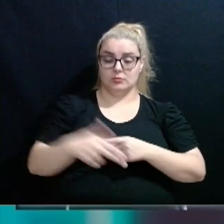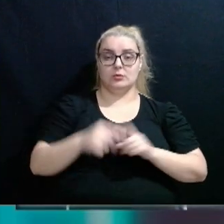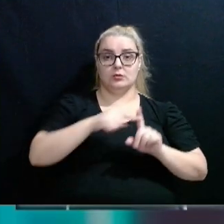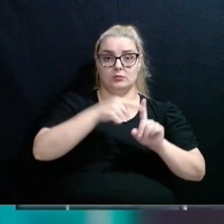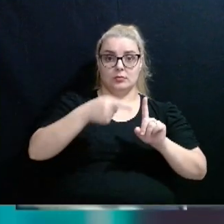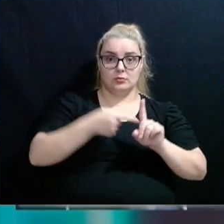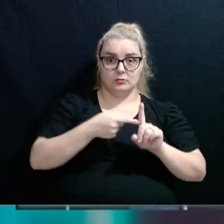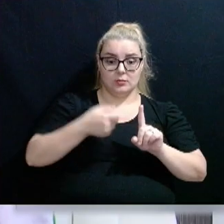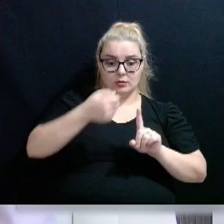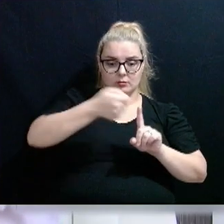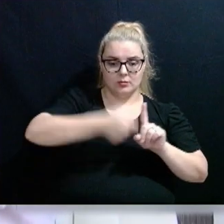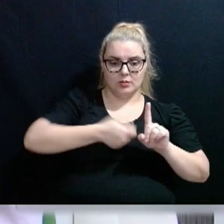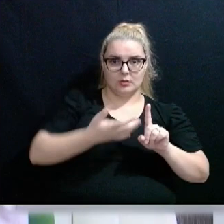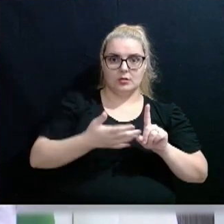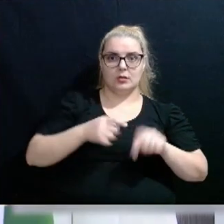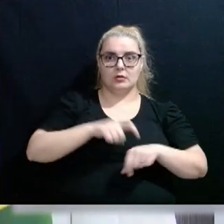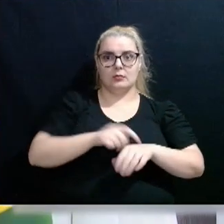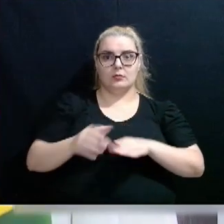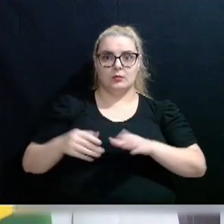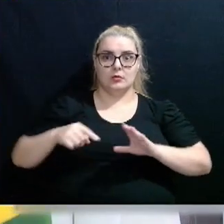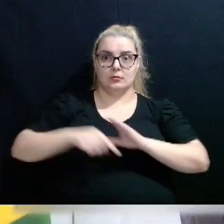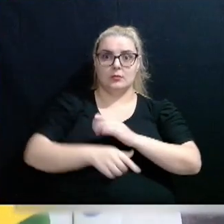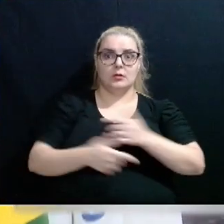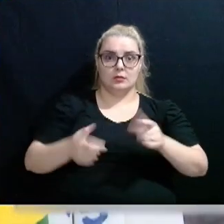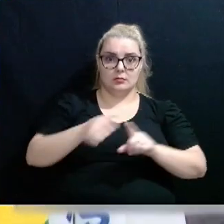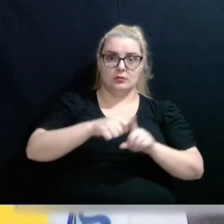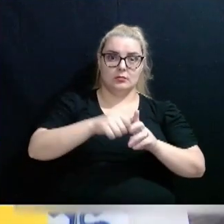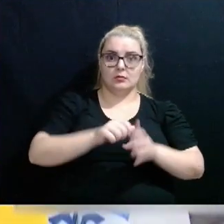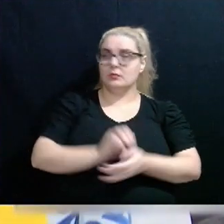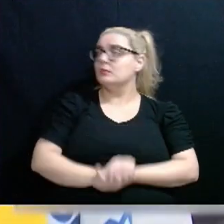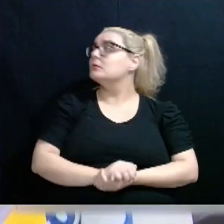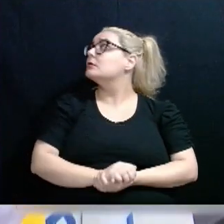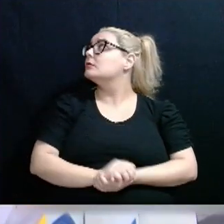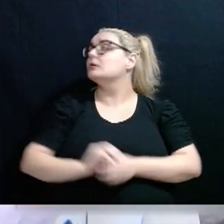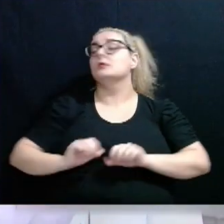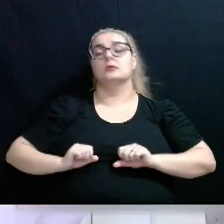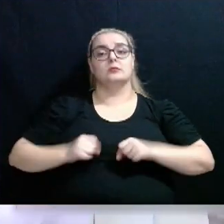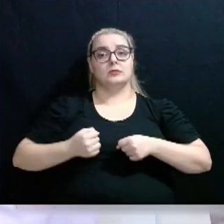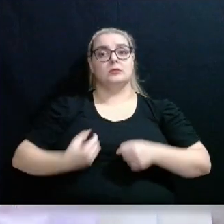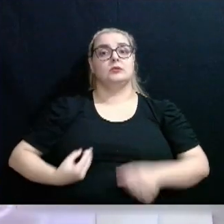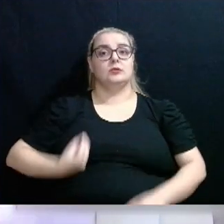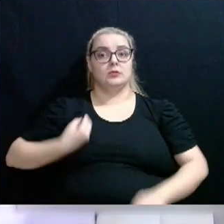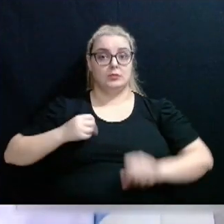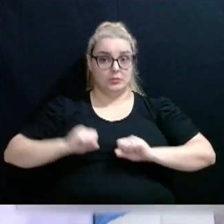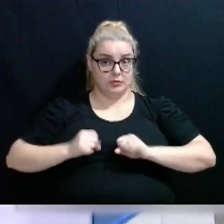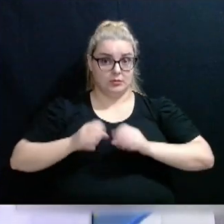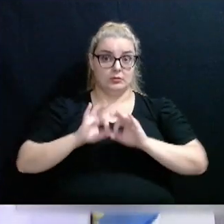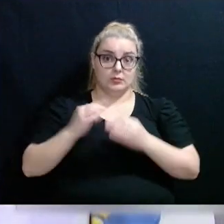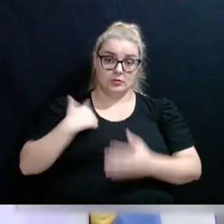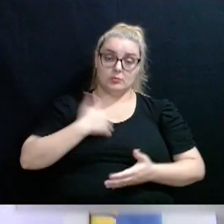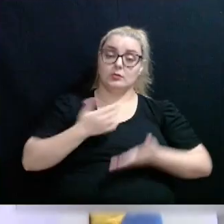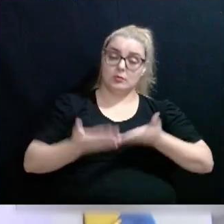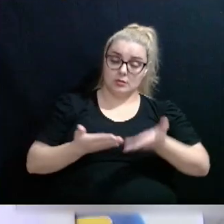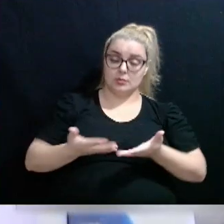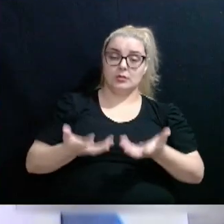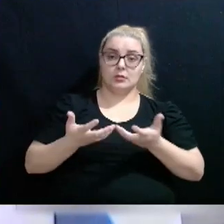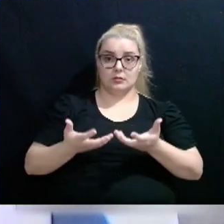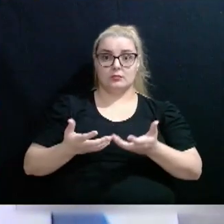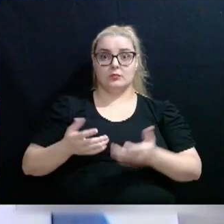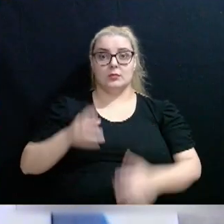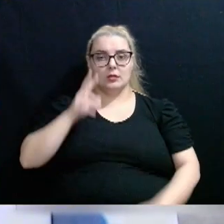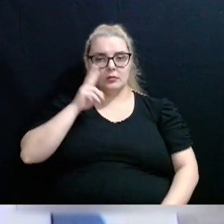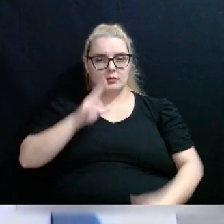estágios mais avançados. A defesa da vida e da família é algo que nós prezamos muito, né? E nós temos visto uma narrativa